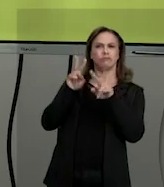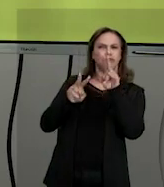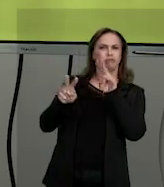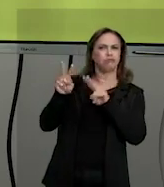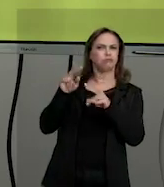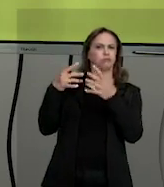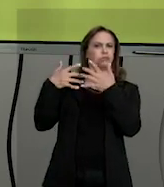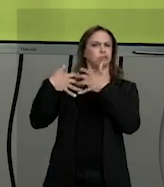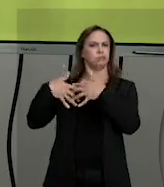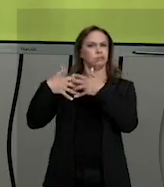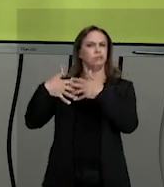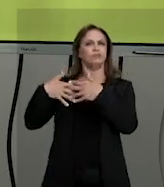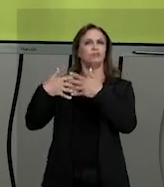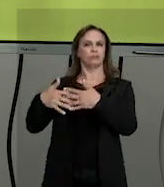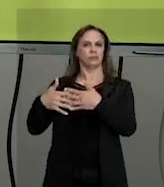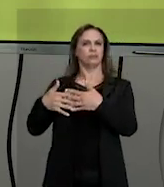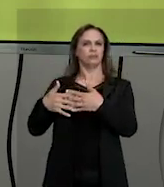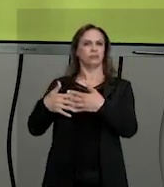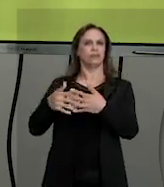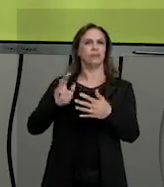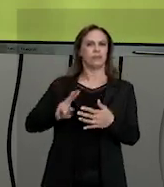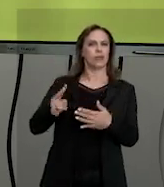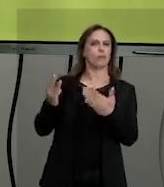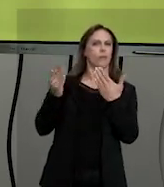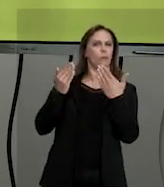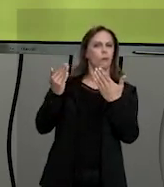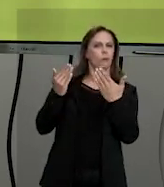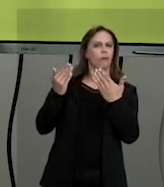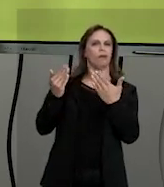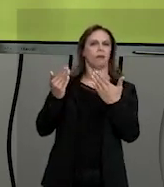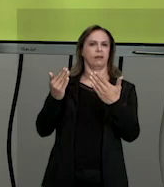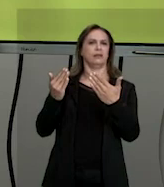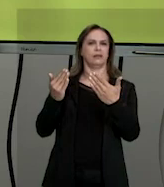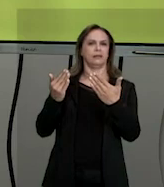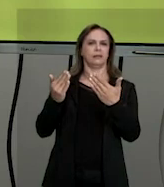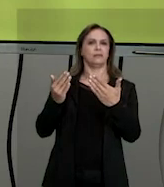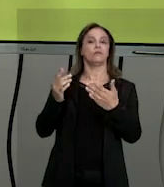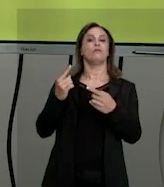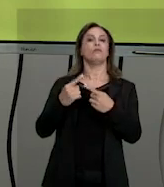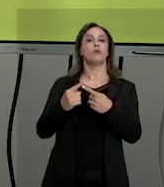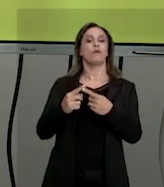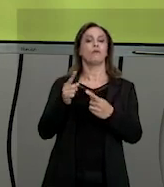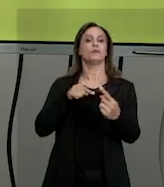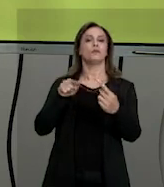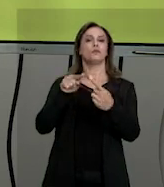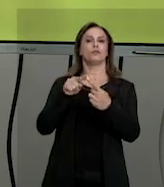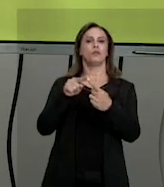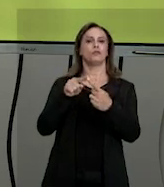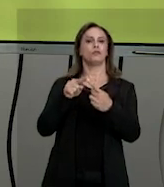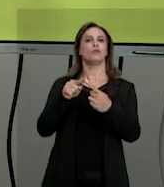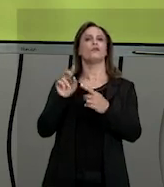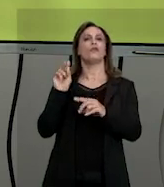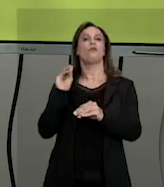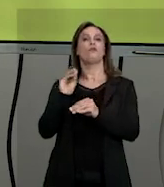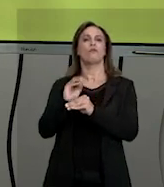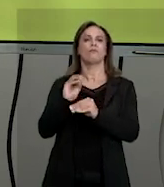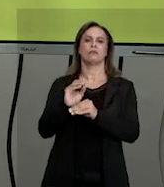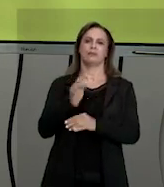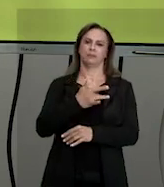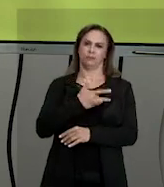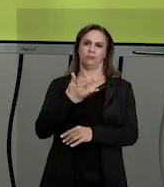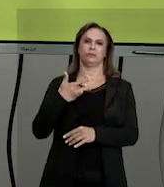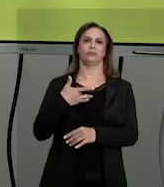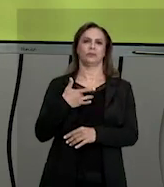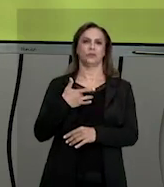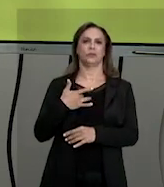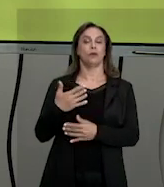gente cuide bem da nossa saúde, né? Então, convido vocês a trabalharem comigo a interpretação de um texto,